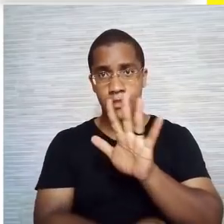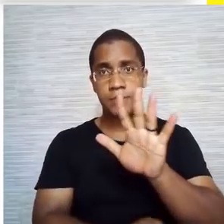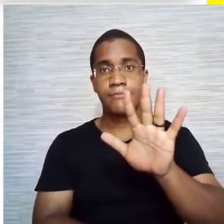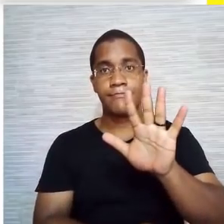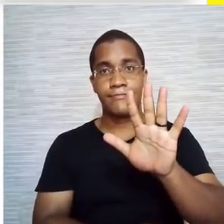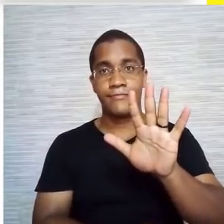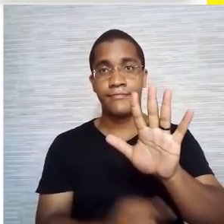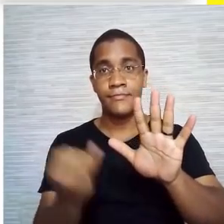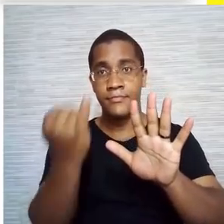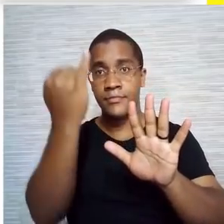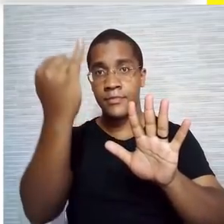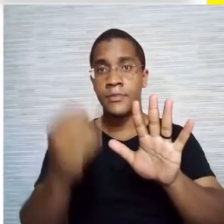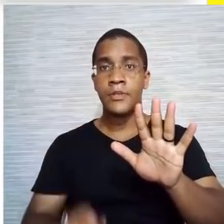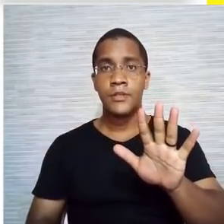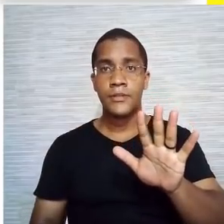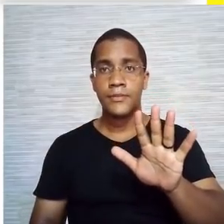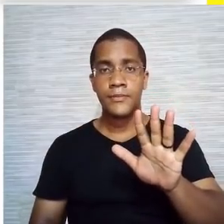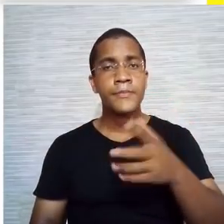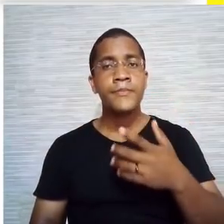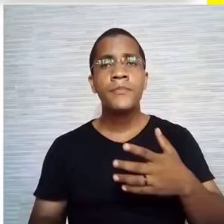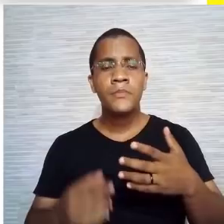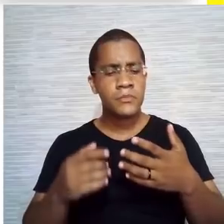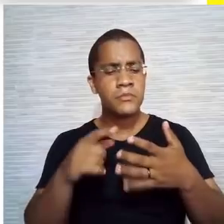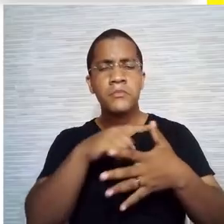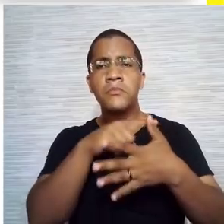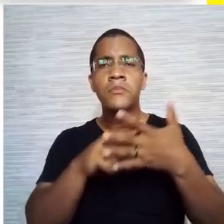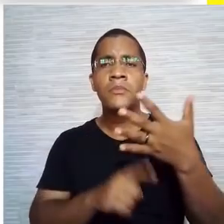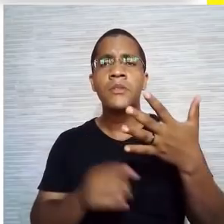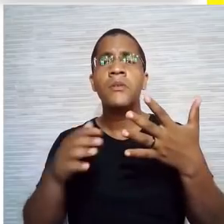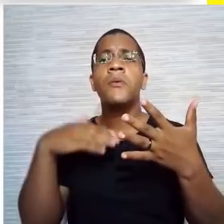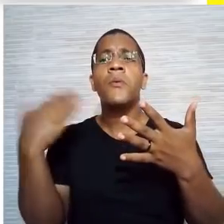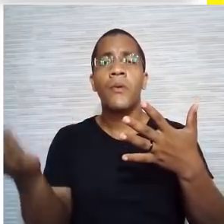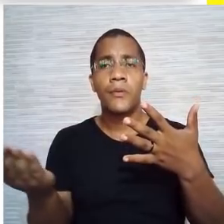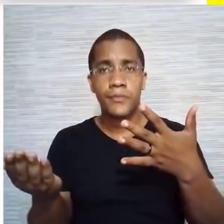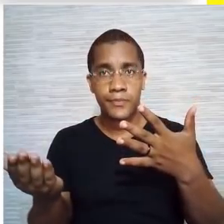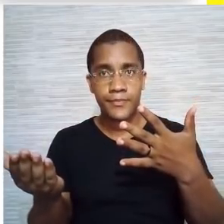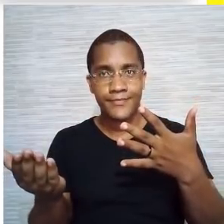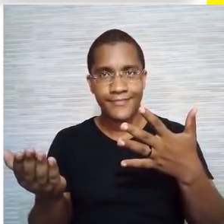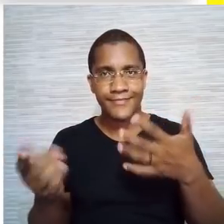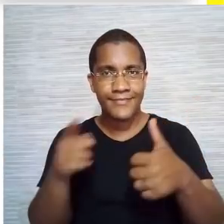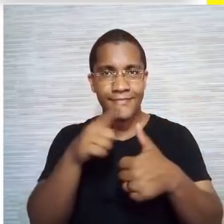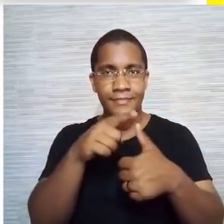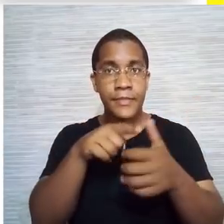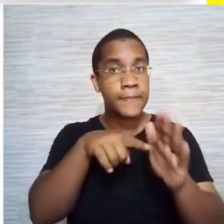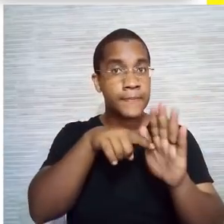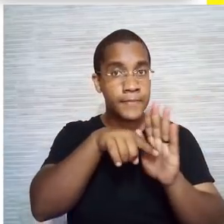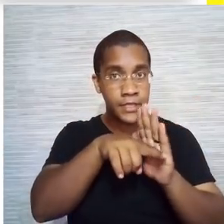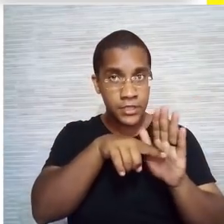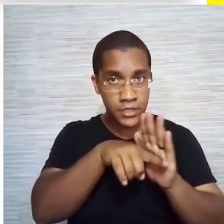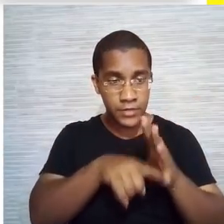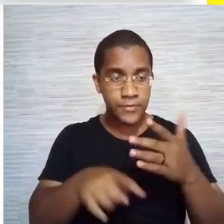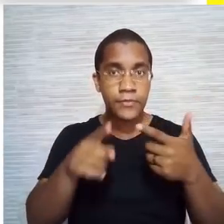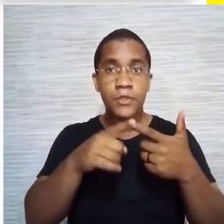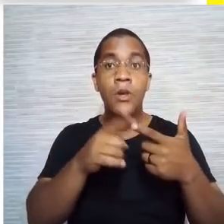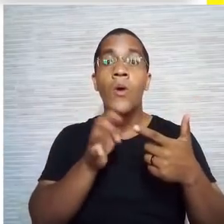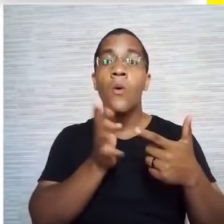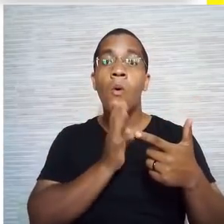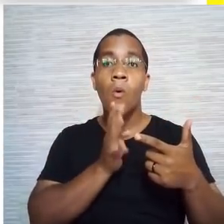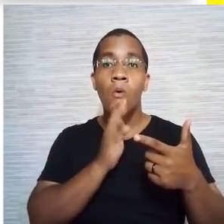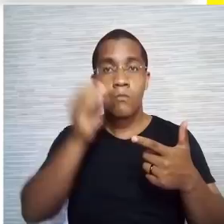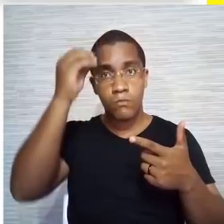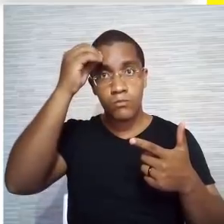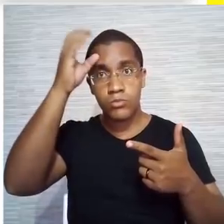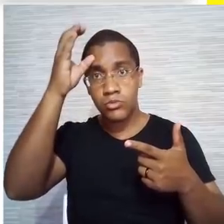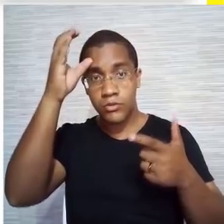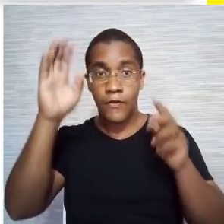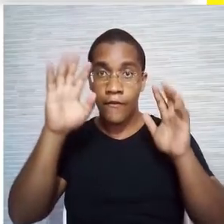que eu gostaria também de frisar bem aqui. Quais são essas situações essenciais? A pesquisa, o conhecimento específico